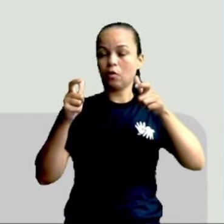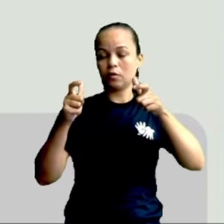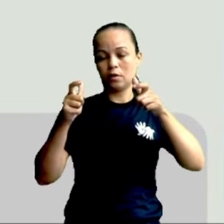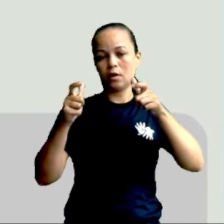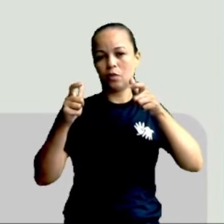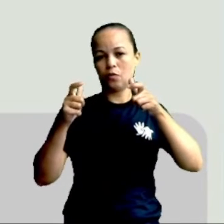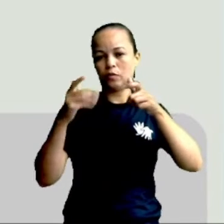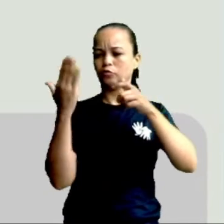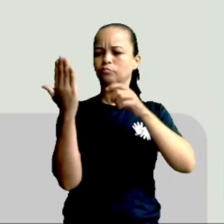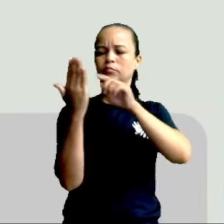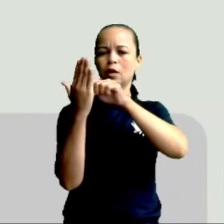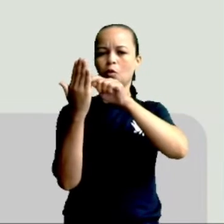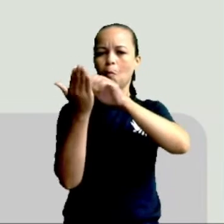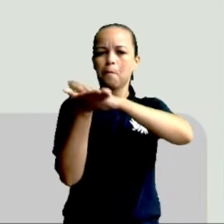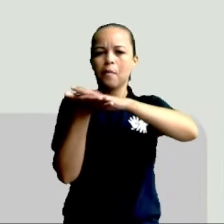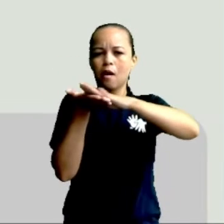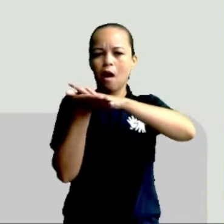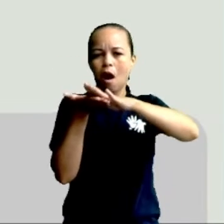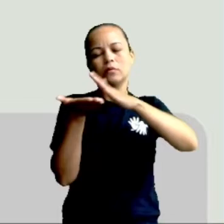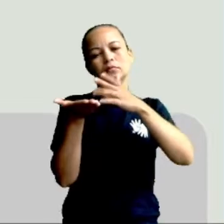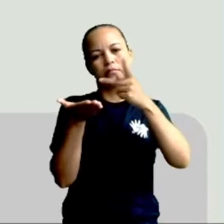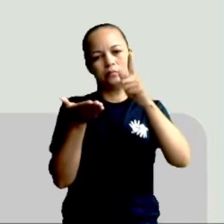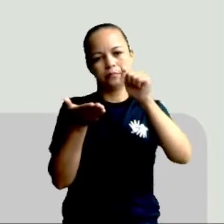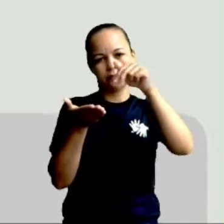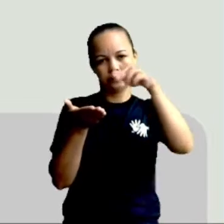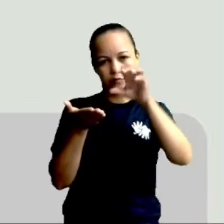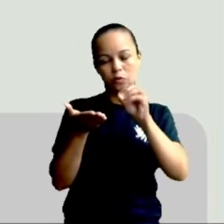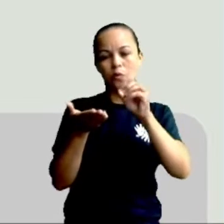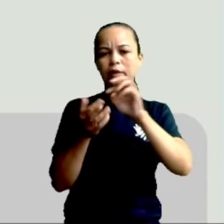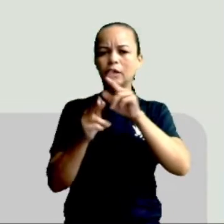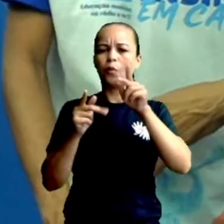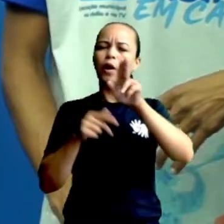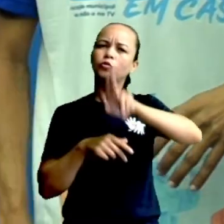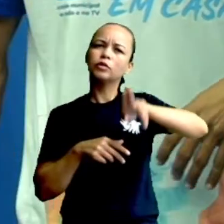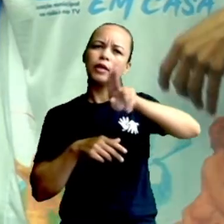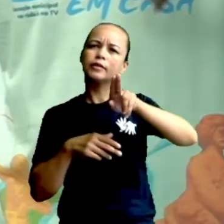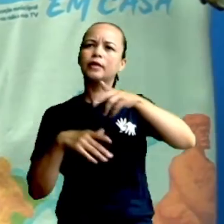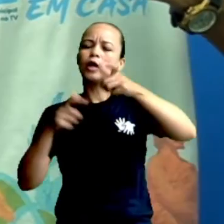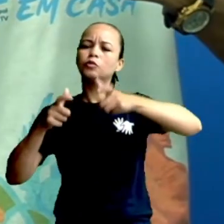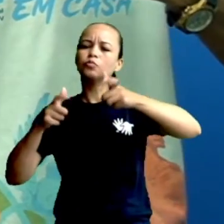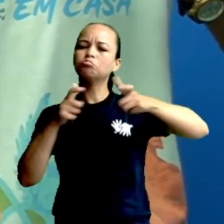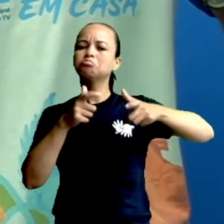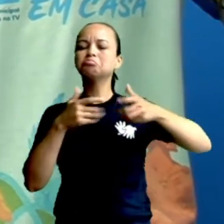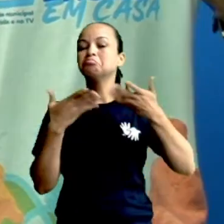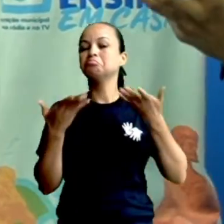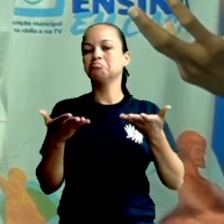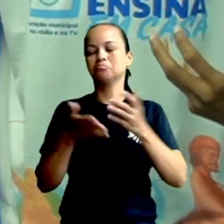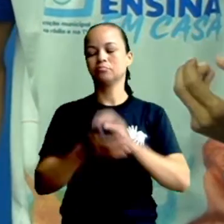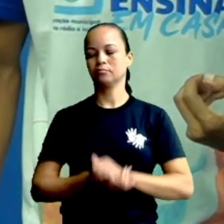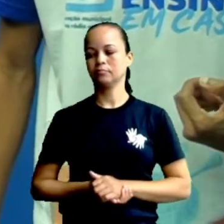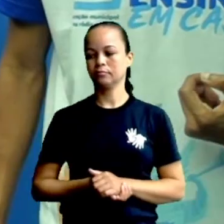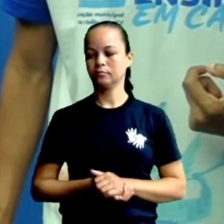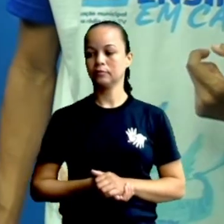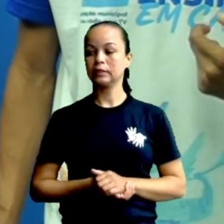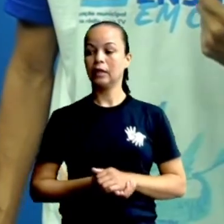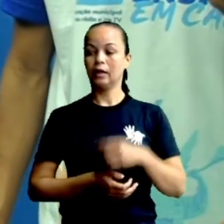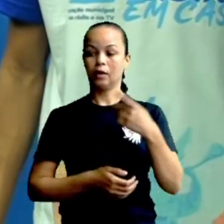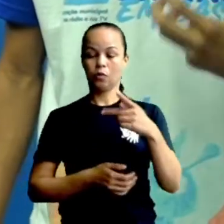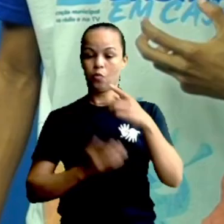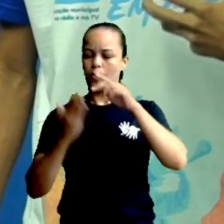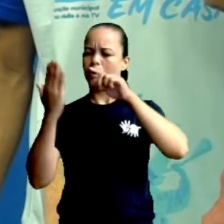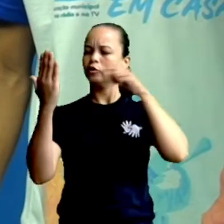plano, tá? Então, por isso ele é muito utilizado aonde? Volta aqui para mim. O espelho convexo ele é muito